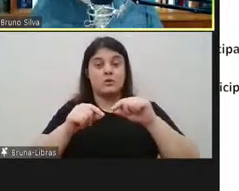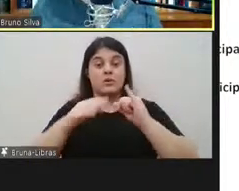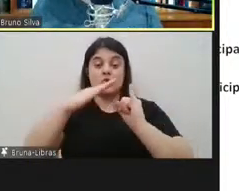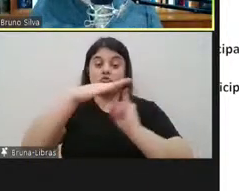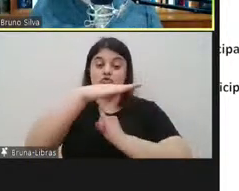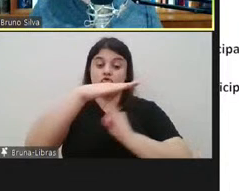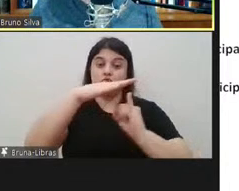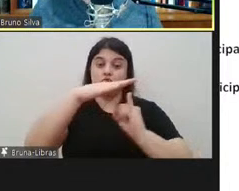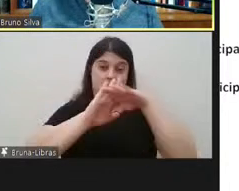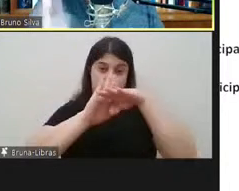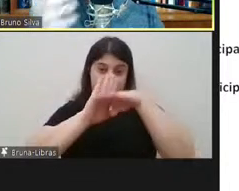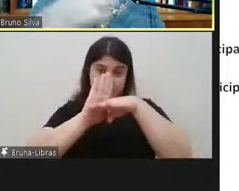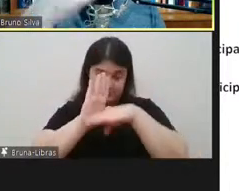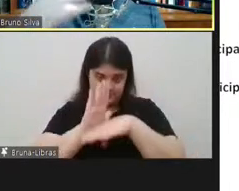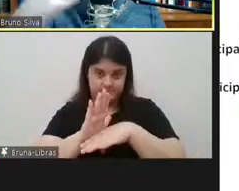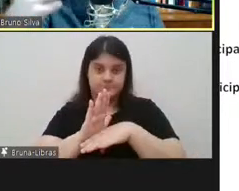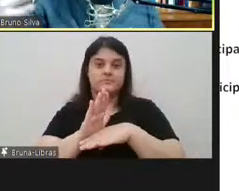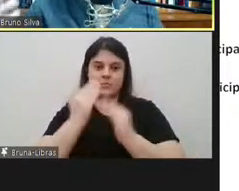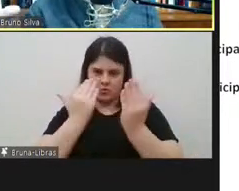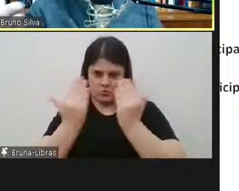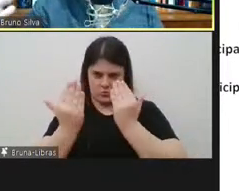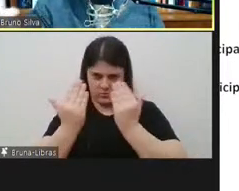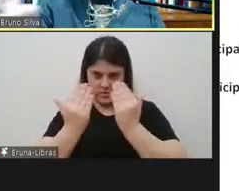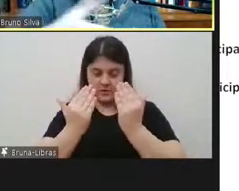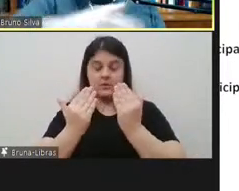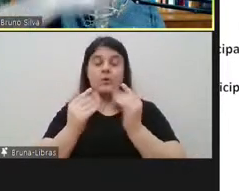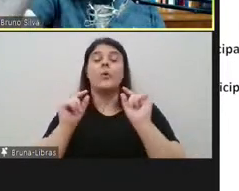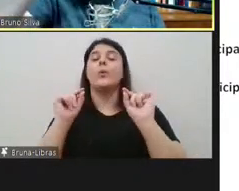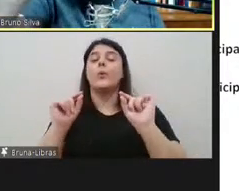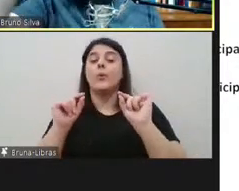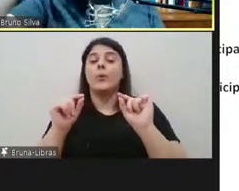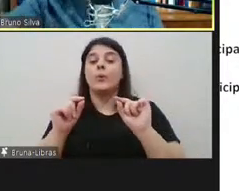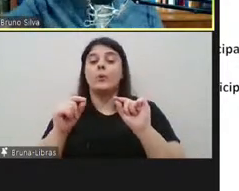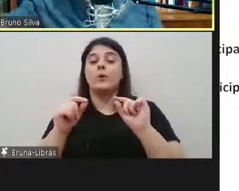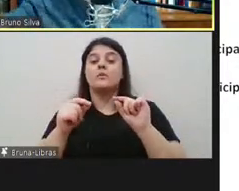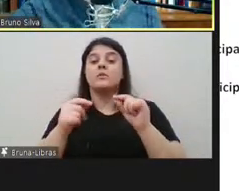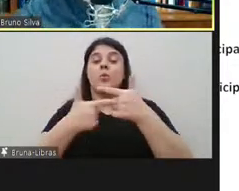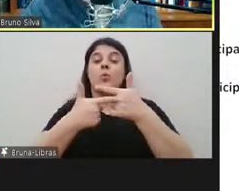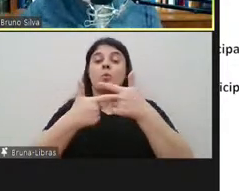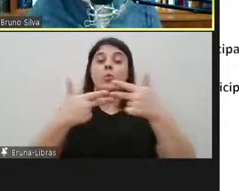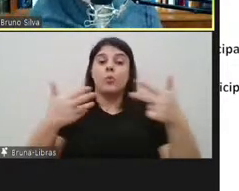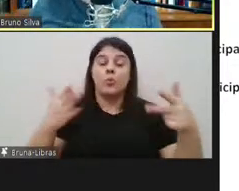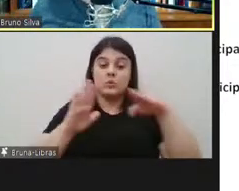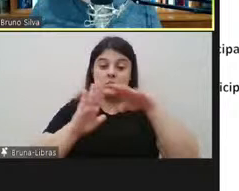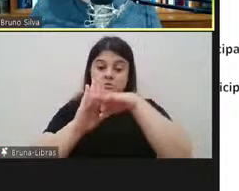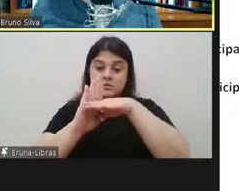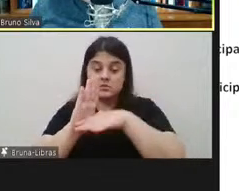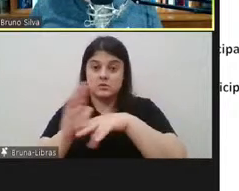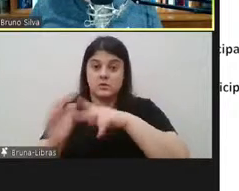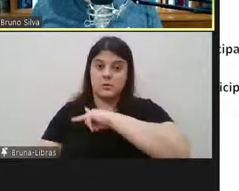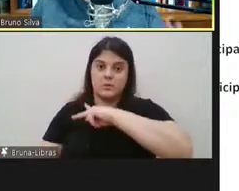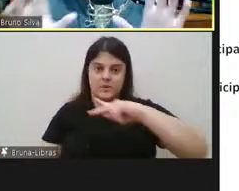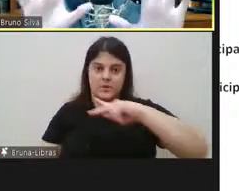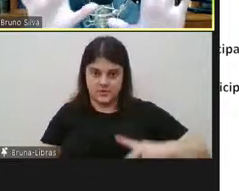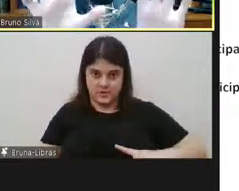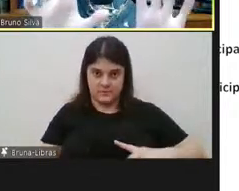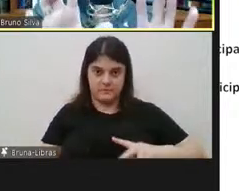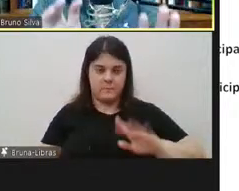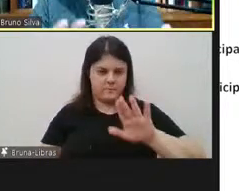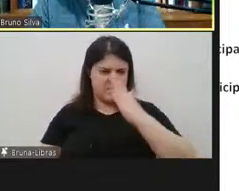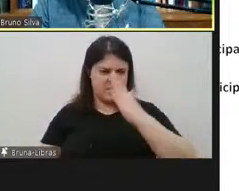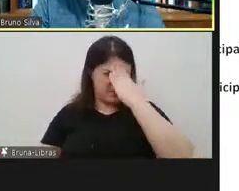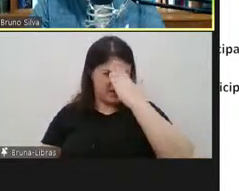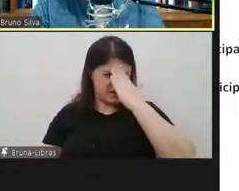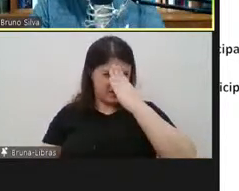institucionais feito e temos de traços institucionais ou seja prerrogativa do presidente só